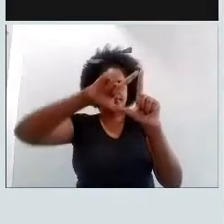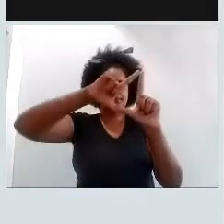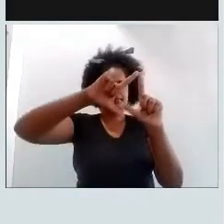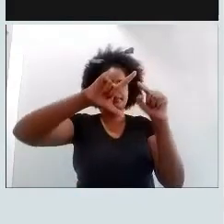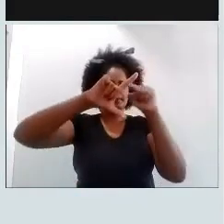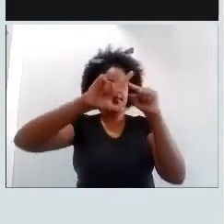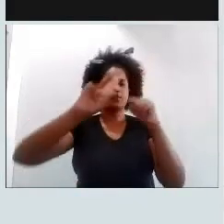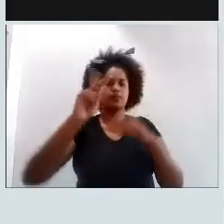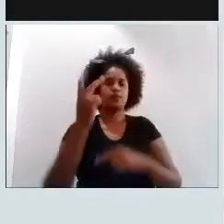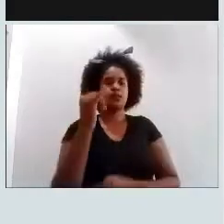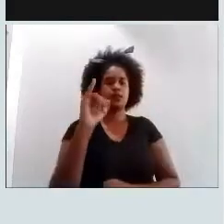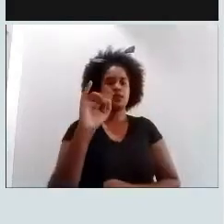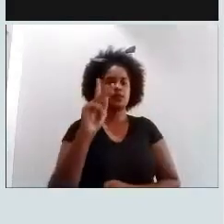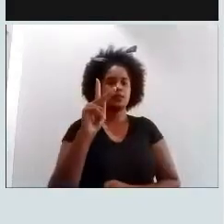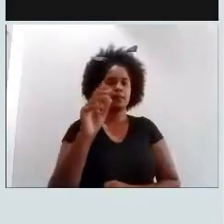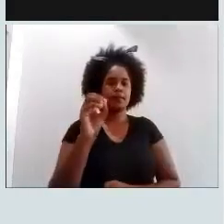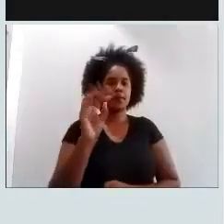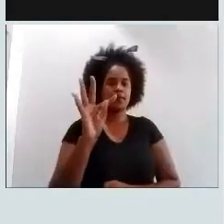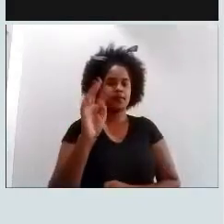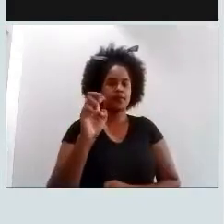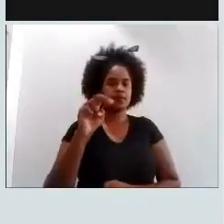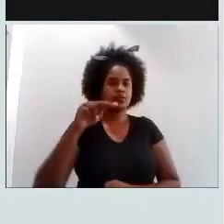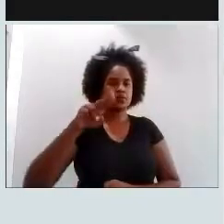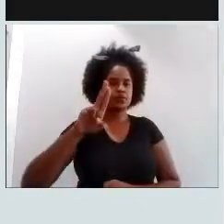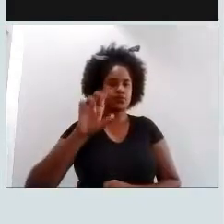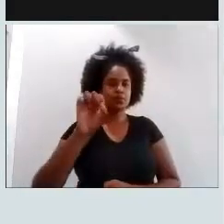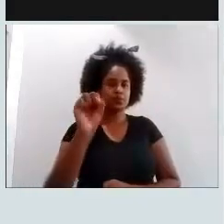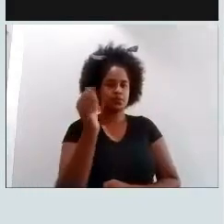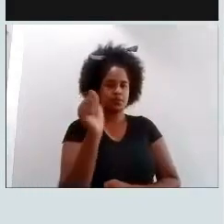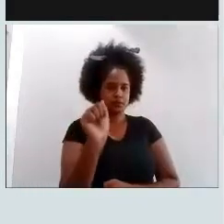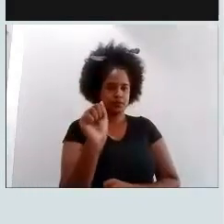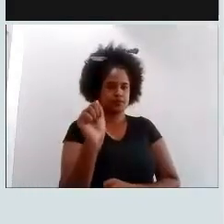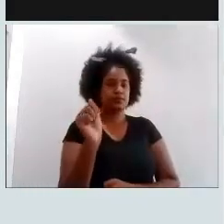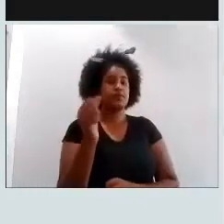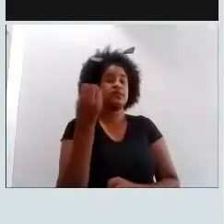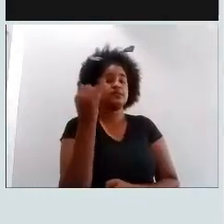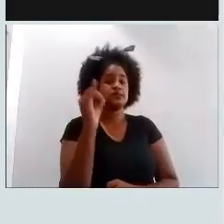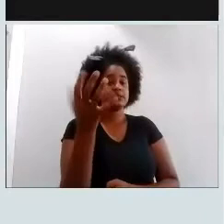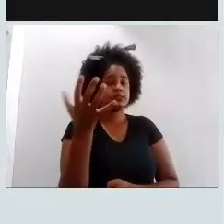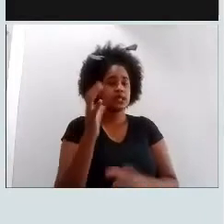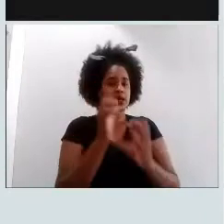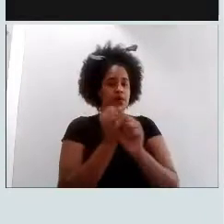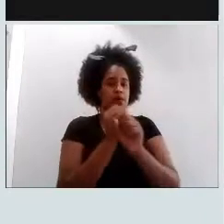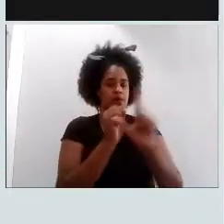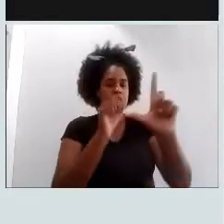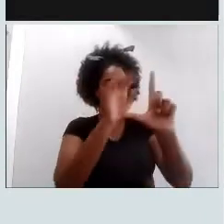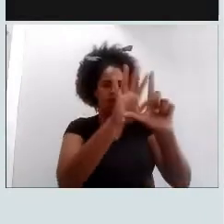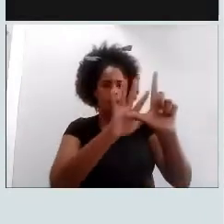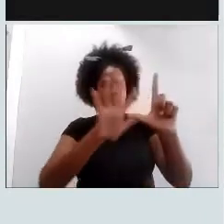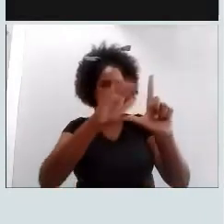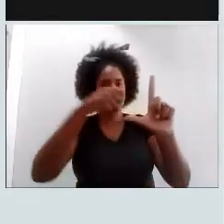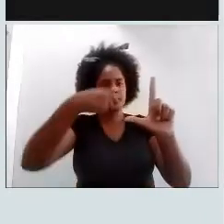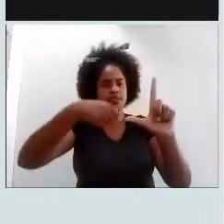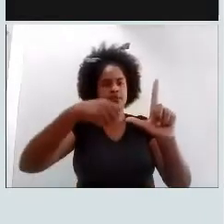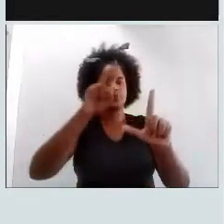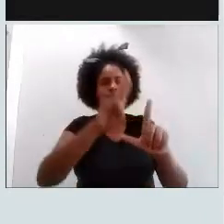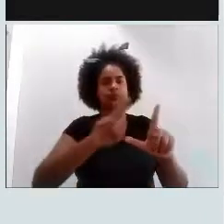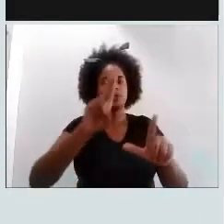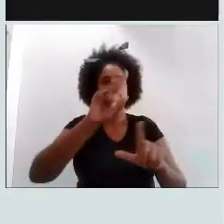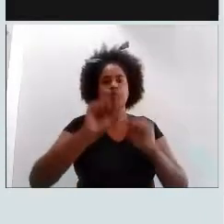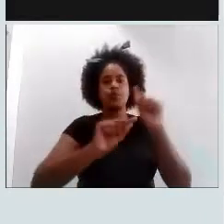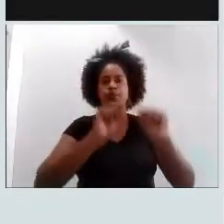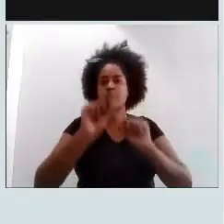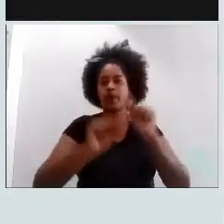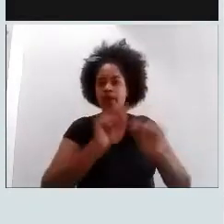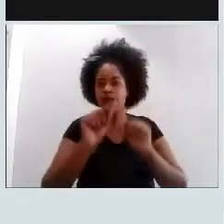E para calcular a área desse triângulo, é válido usar o teorema de Pitágoras. Vocês lembram, né,